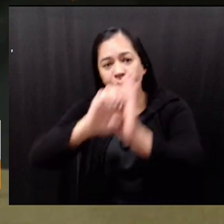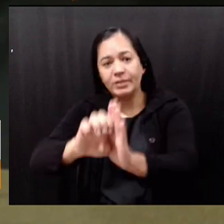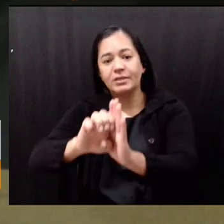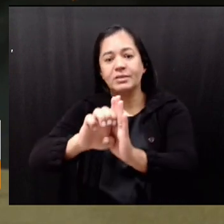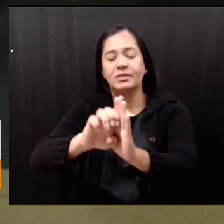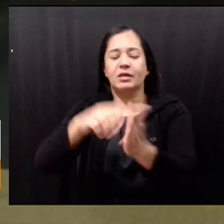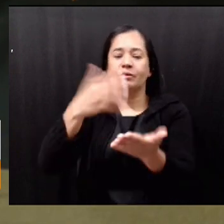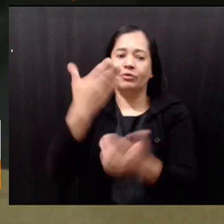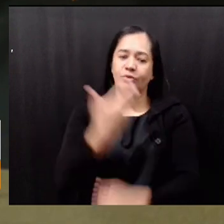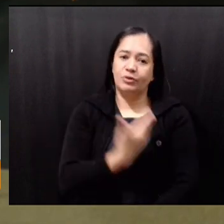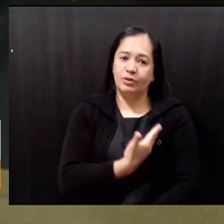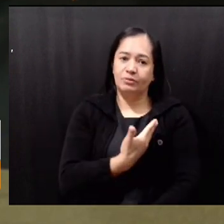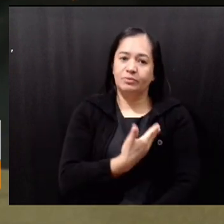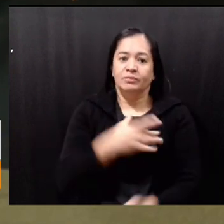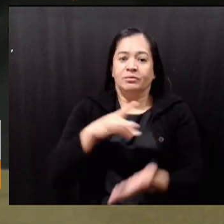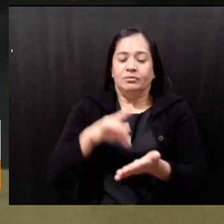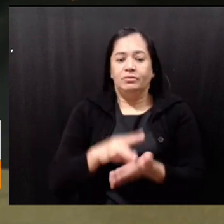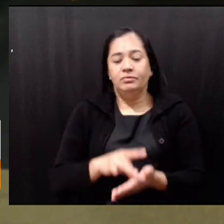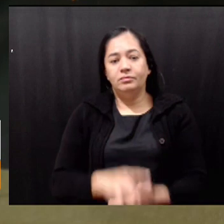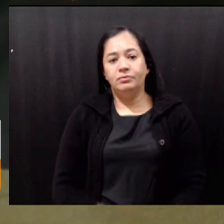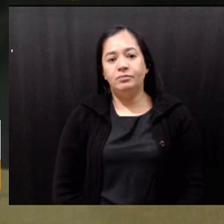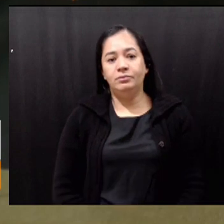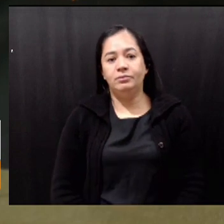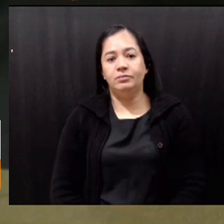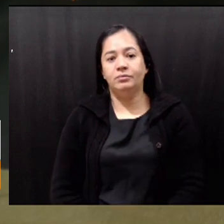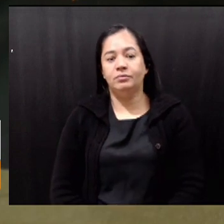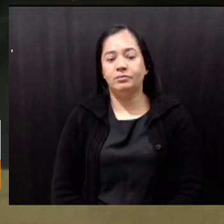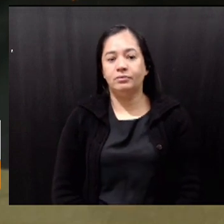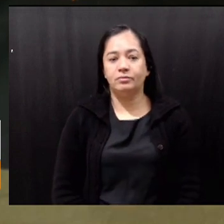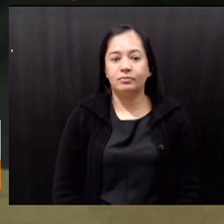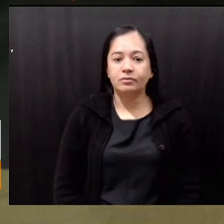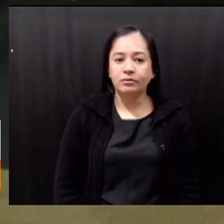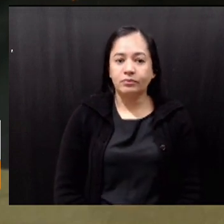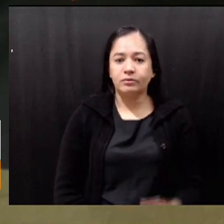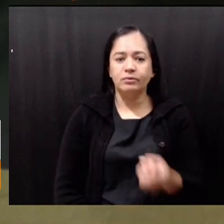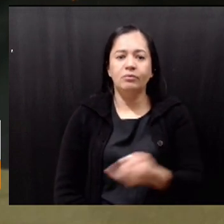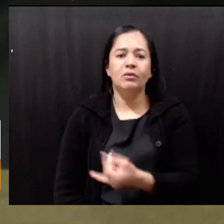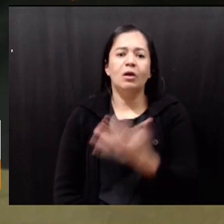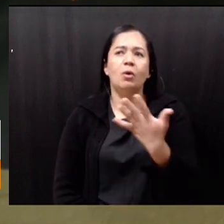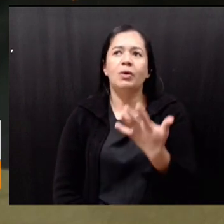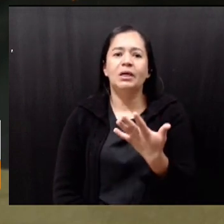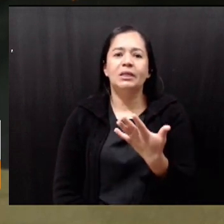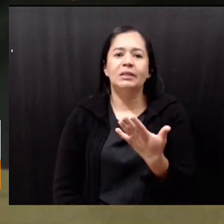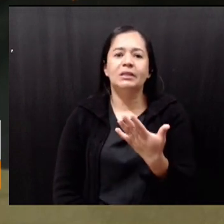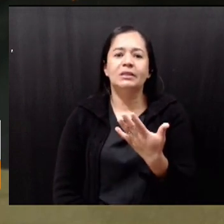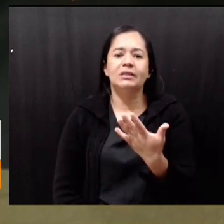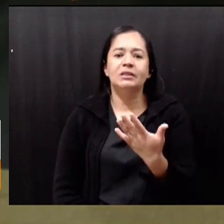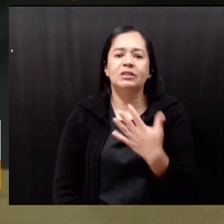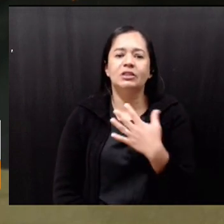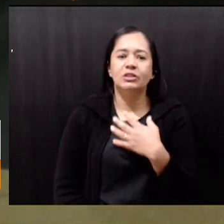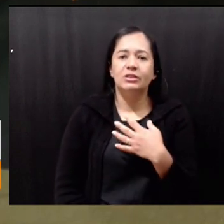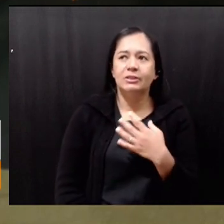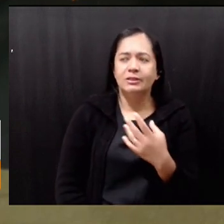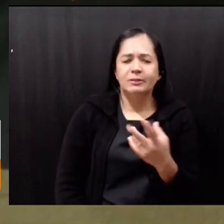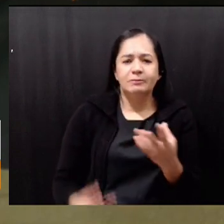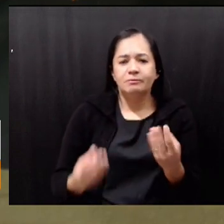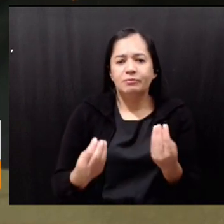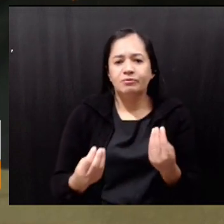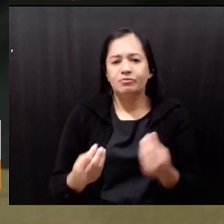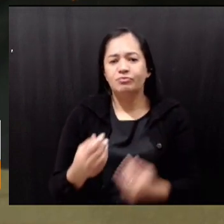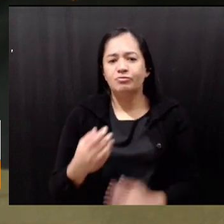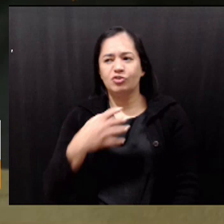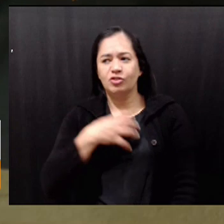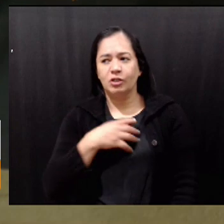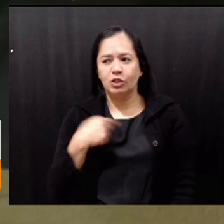isso? Agora, quais sinais de que a amizade não está fazendo bem para a gente? Porque isso que eu acabei de falar